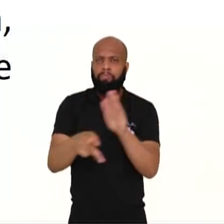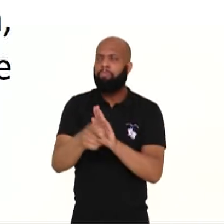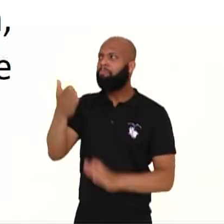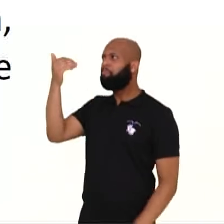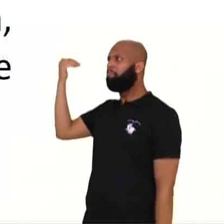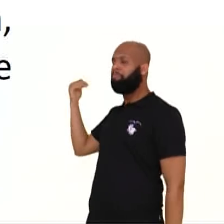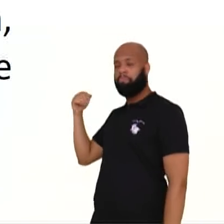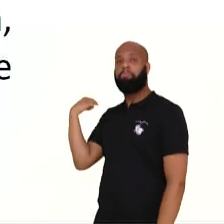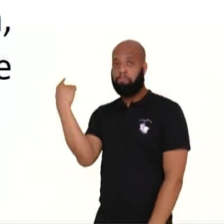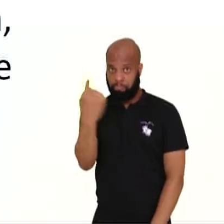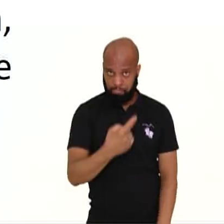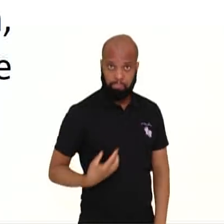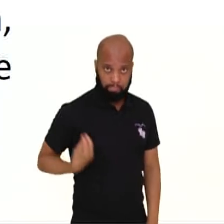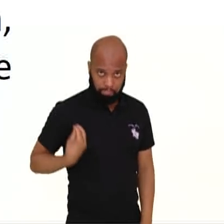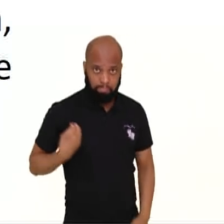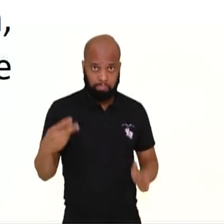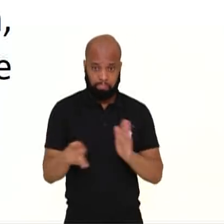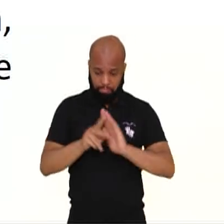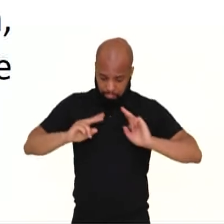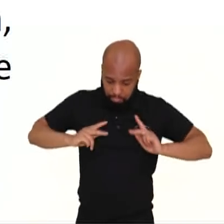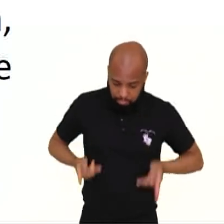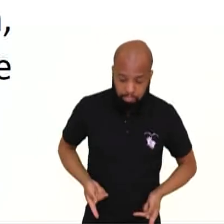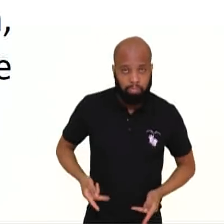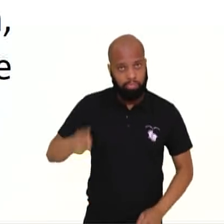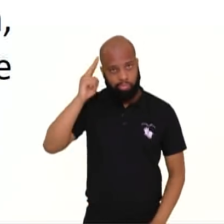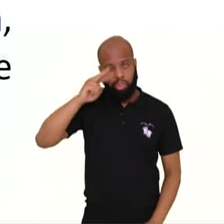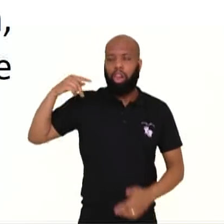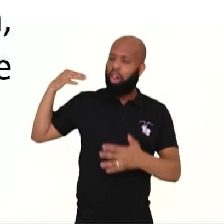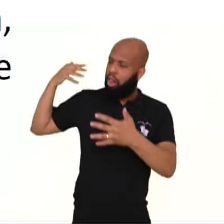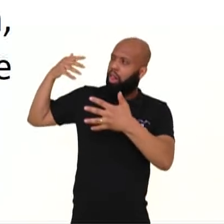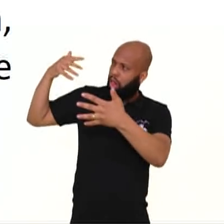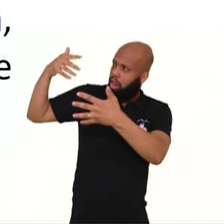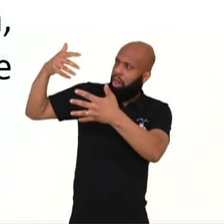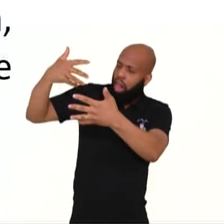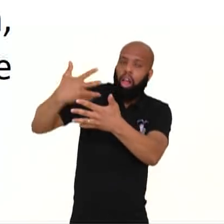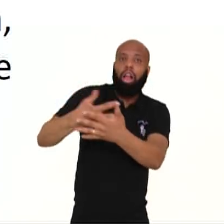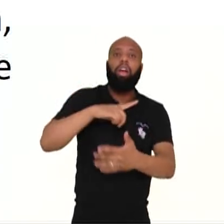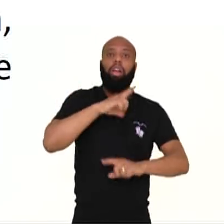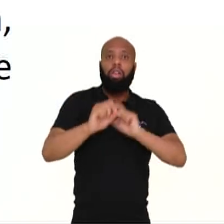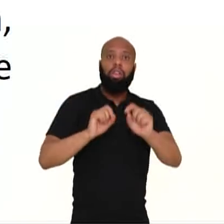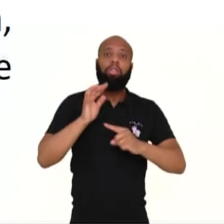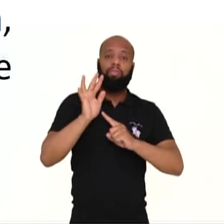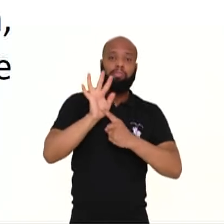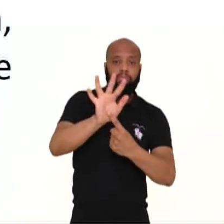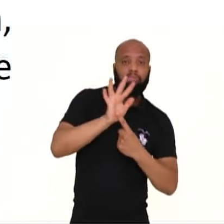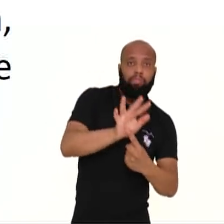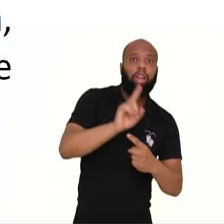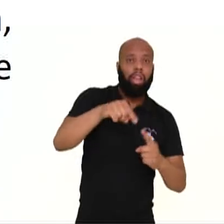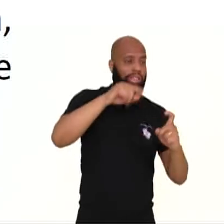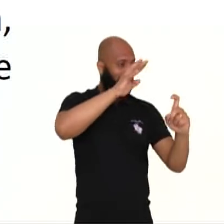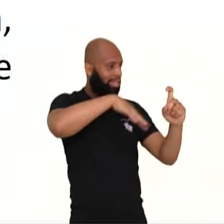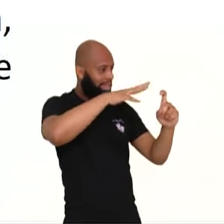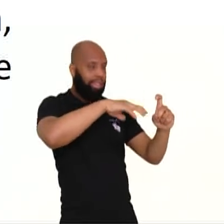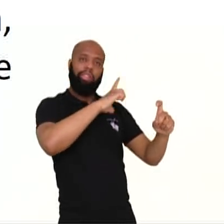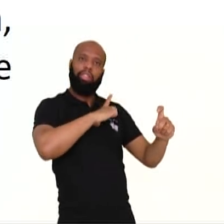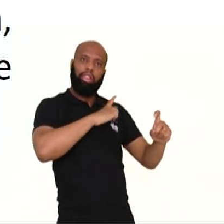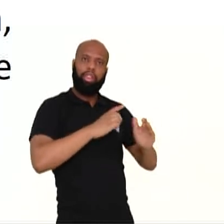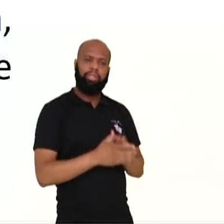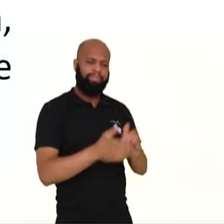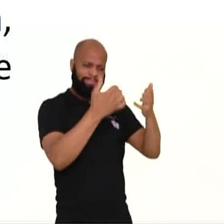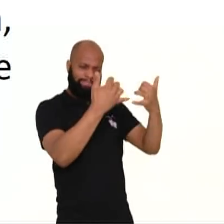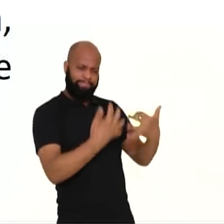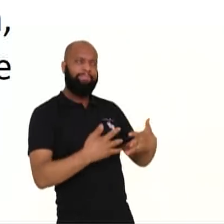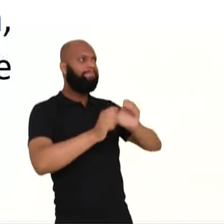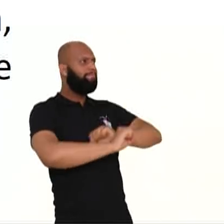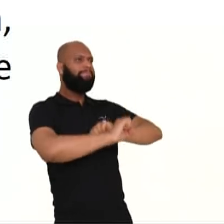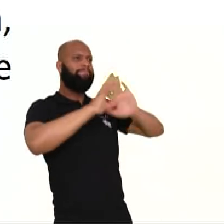que nós temos registros históricos, já esses registros indicam a presença da mitologia. Nós não temos uma